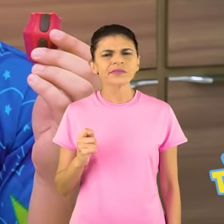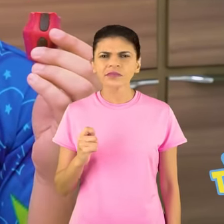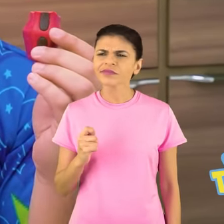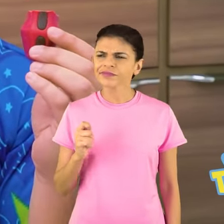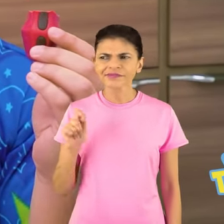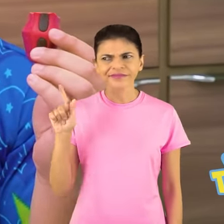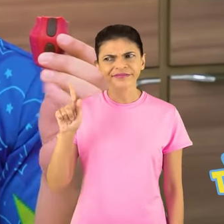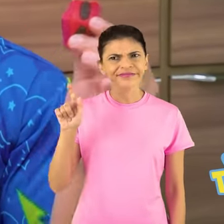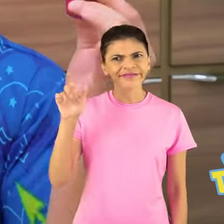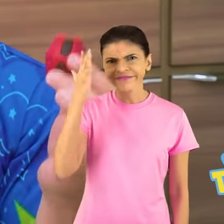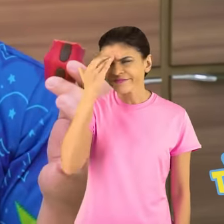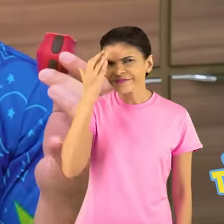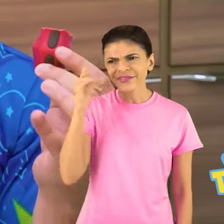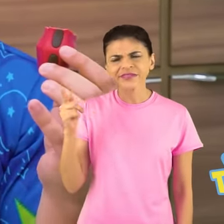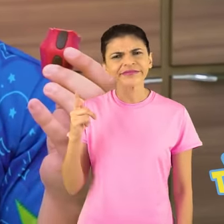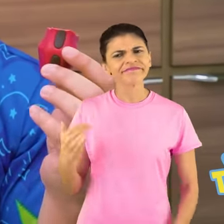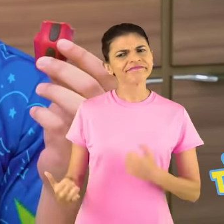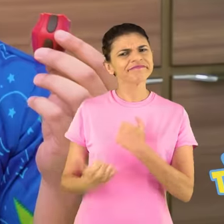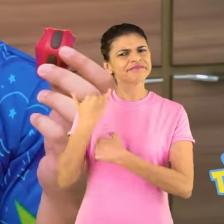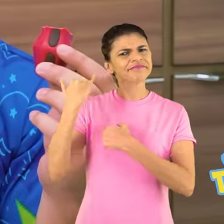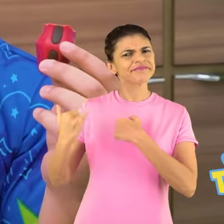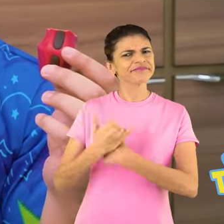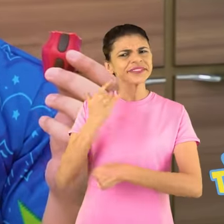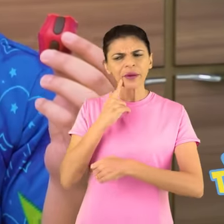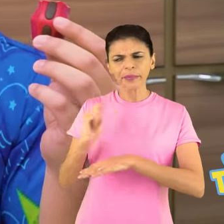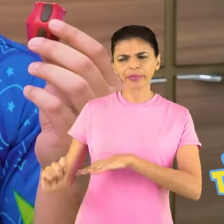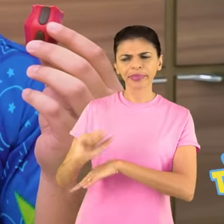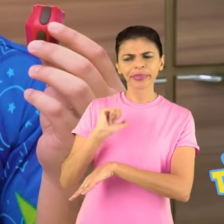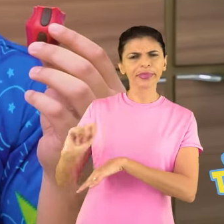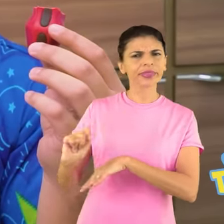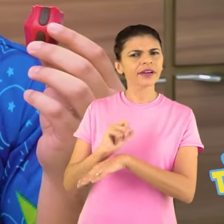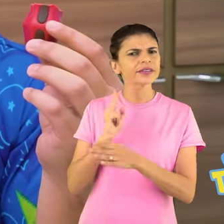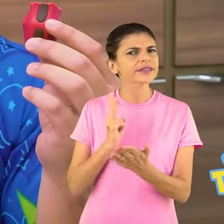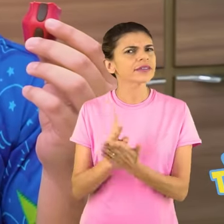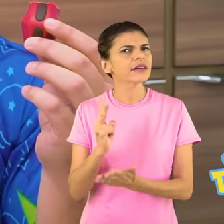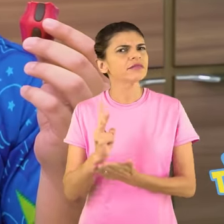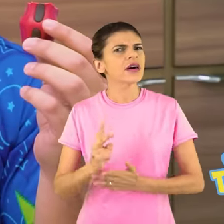Essa Giovanna tá sempre querendo me troslar.